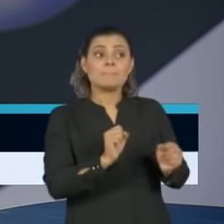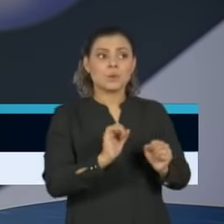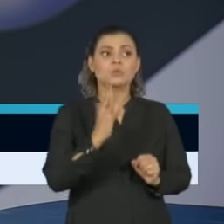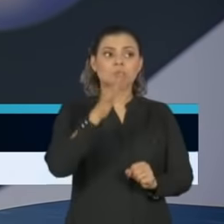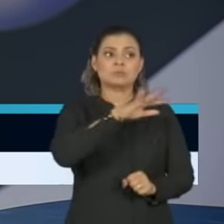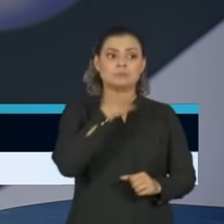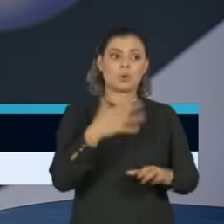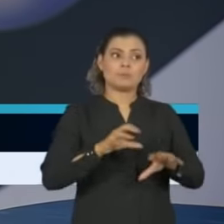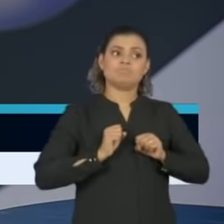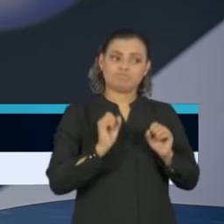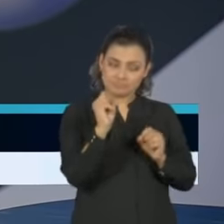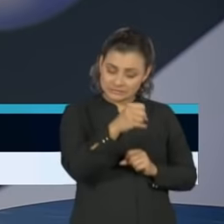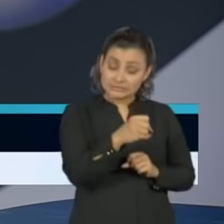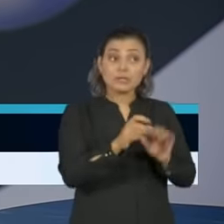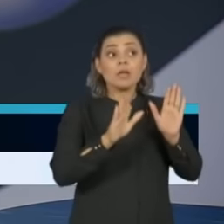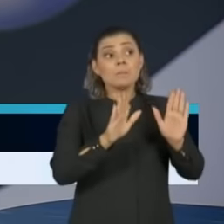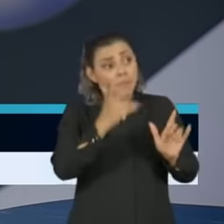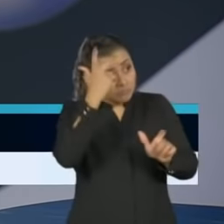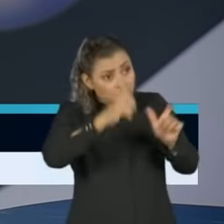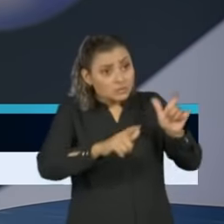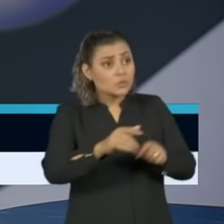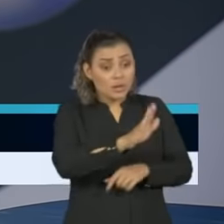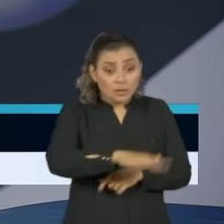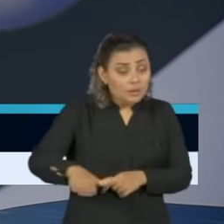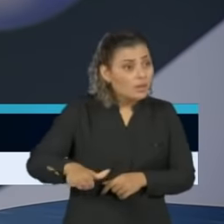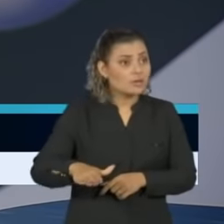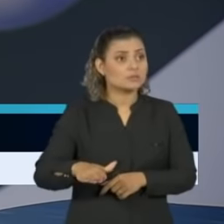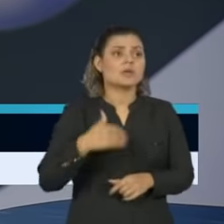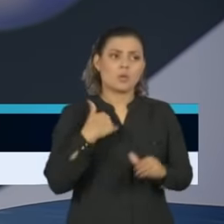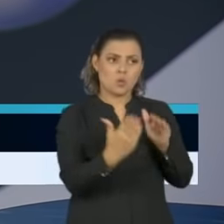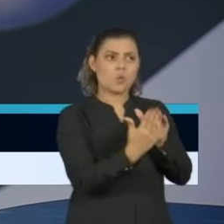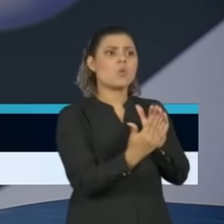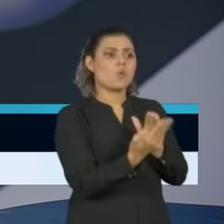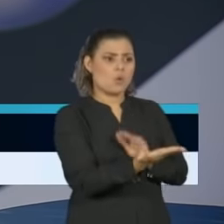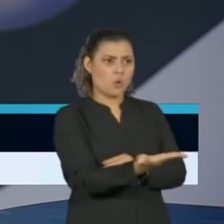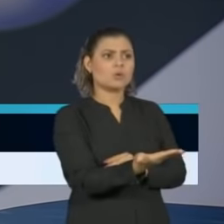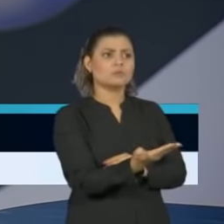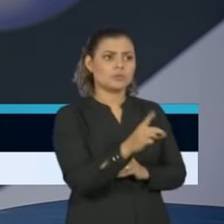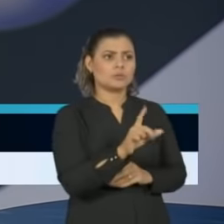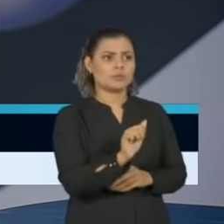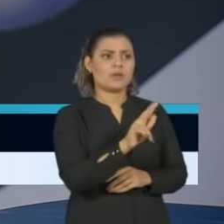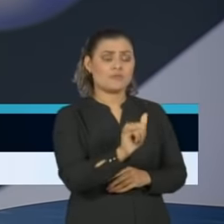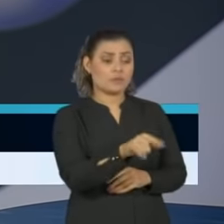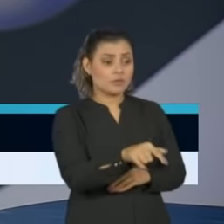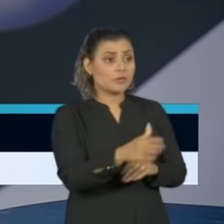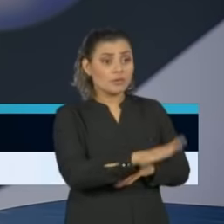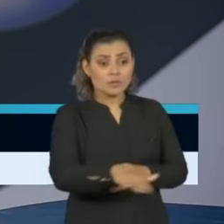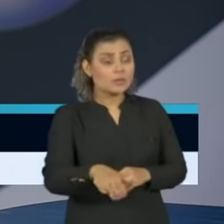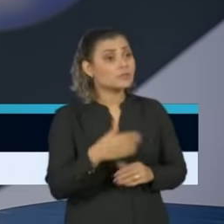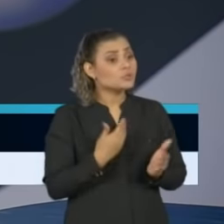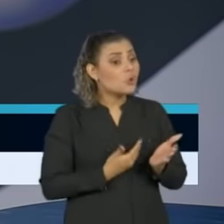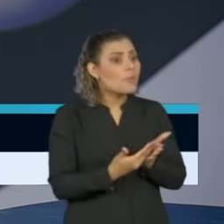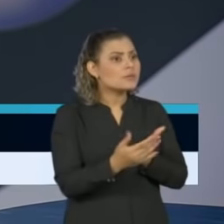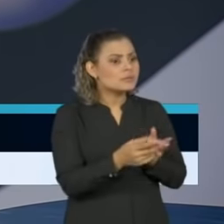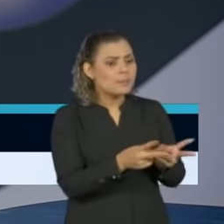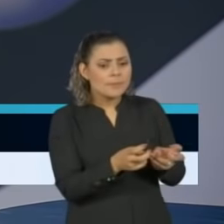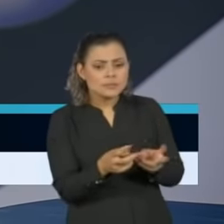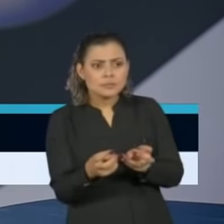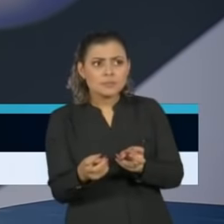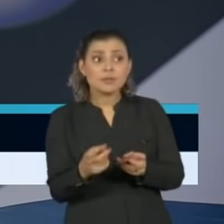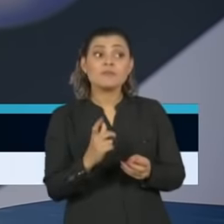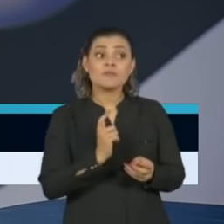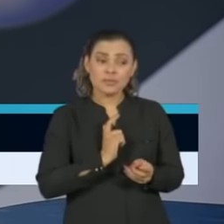gente já sabe isso. Realmente, as pessoas, as crianças, eu concordo com o Davi. Eu acho que é uma questão da gente começar a perceber também que